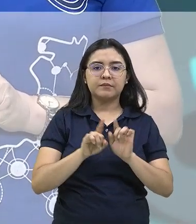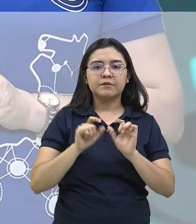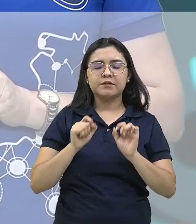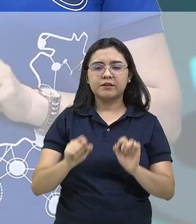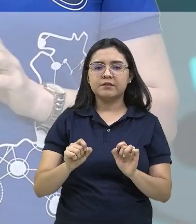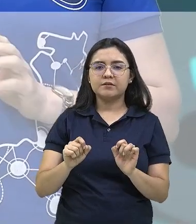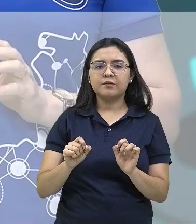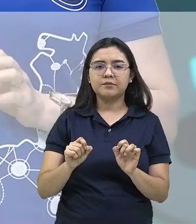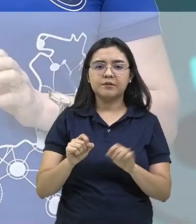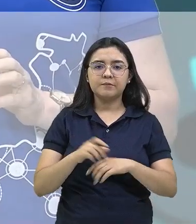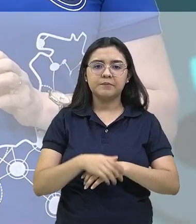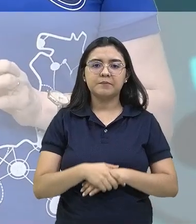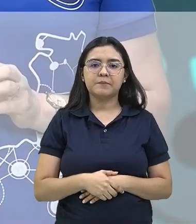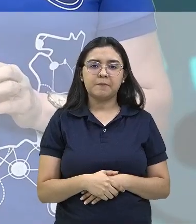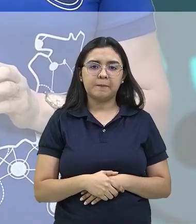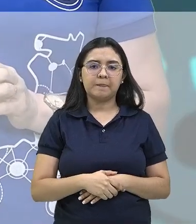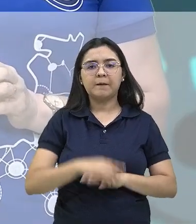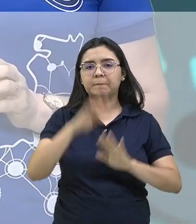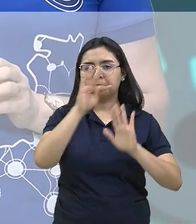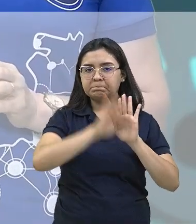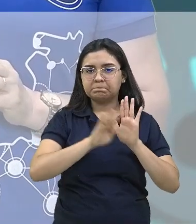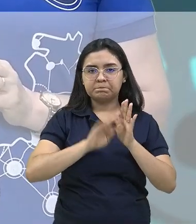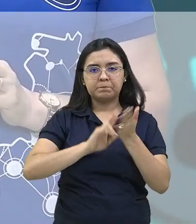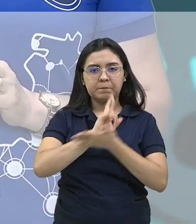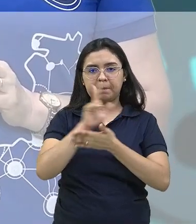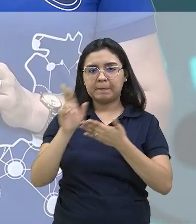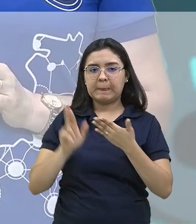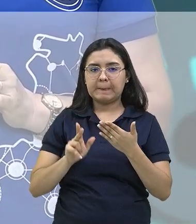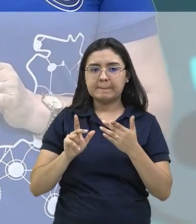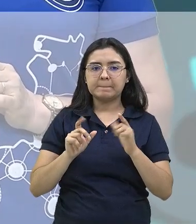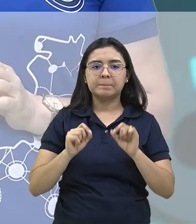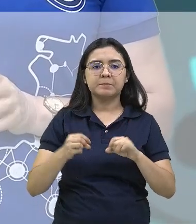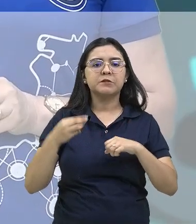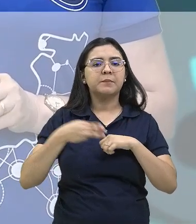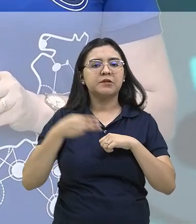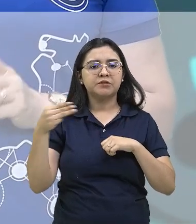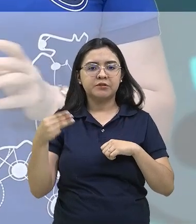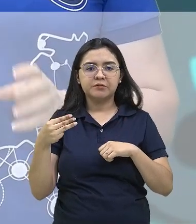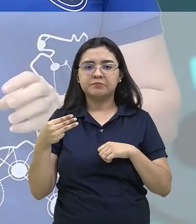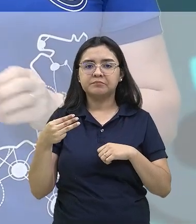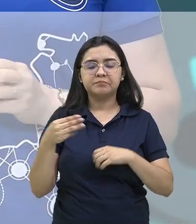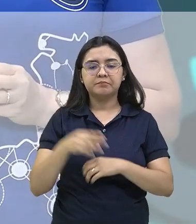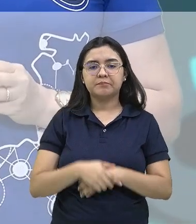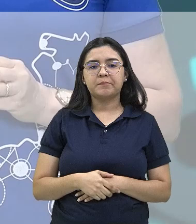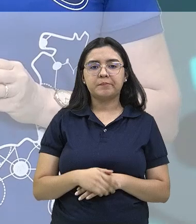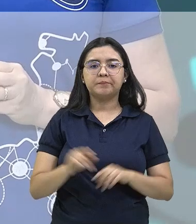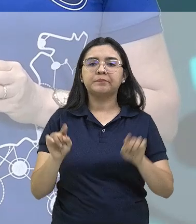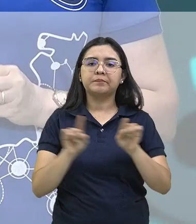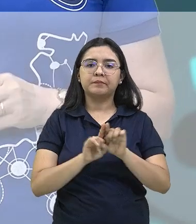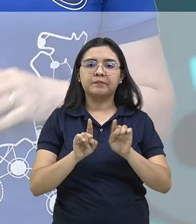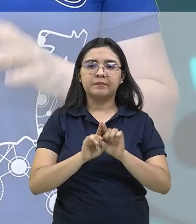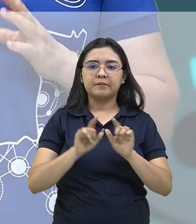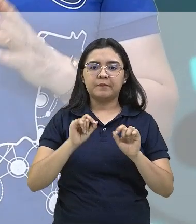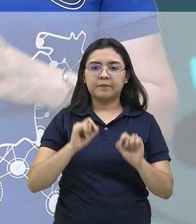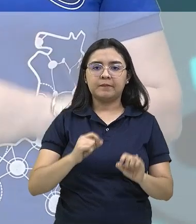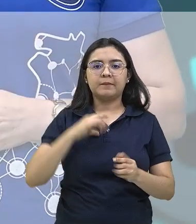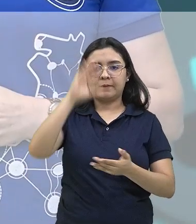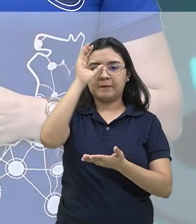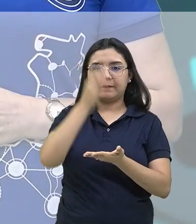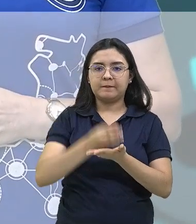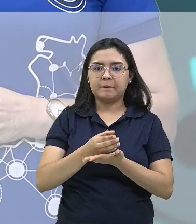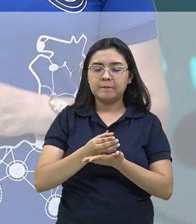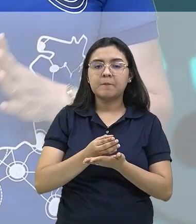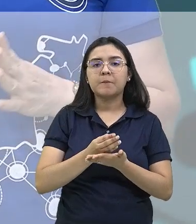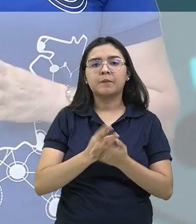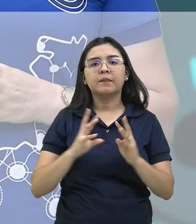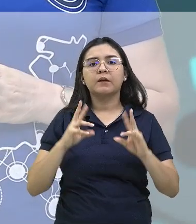né? Os artigos científicos, as dissertações de mestrado, a tese do doutorado. Então, todo o